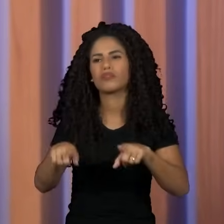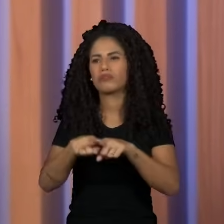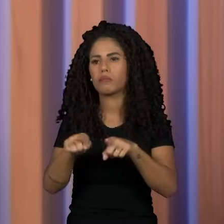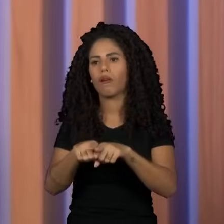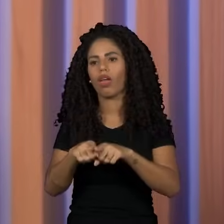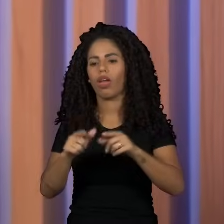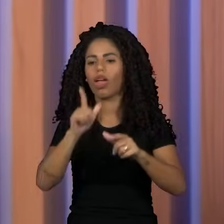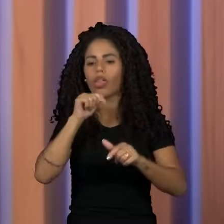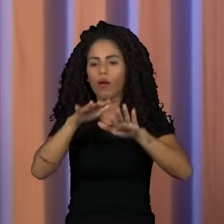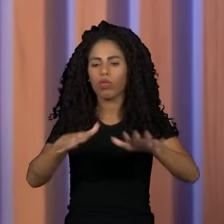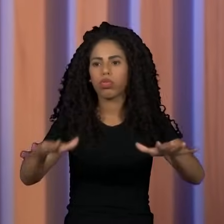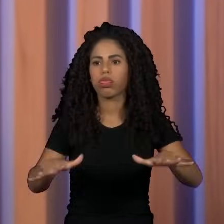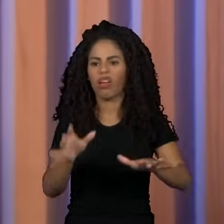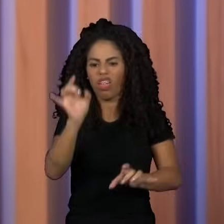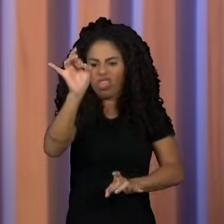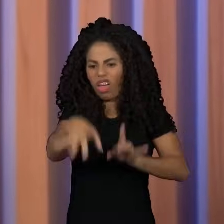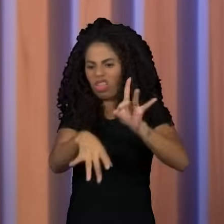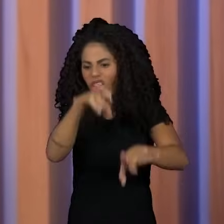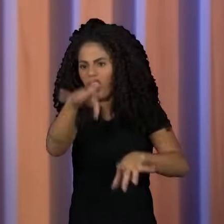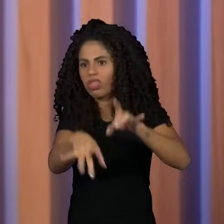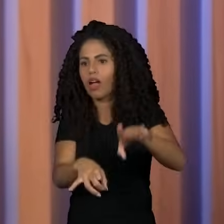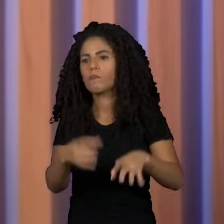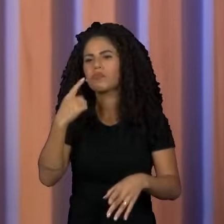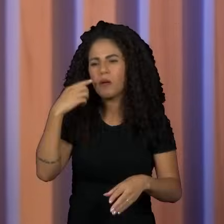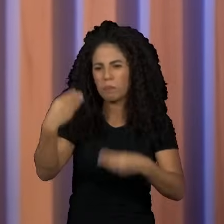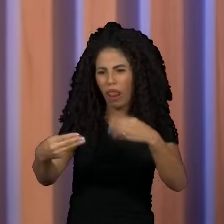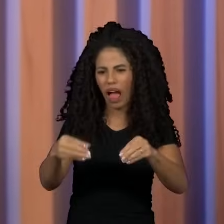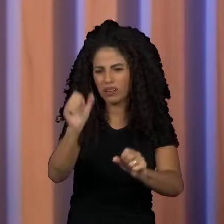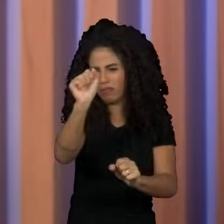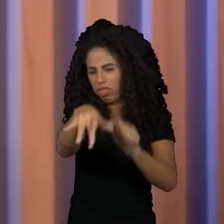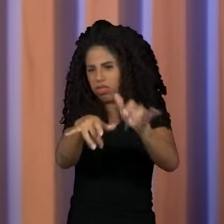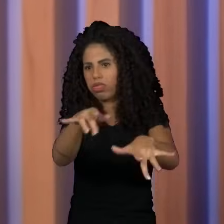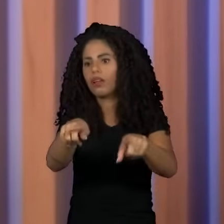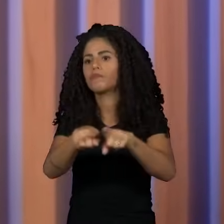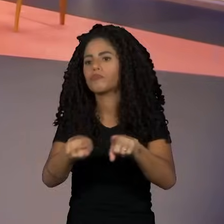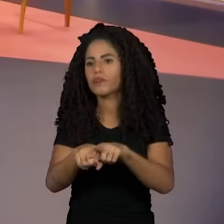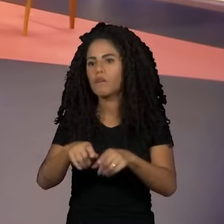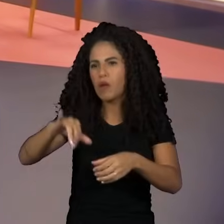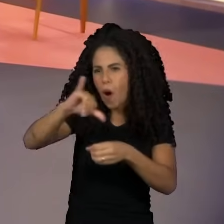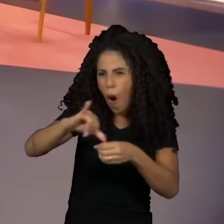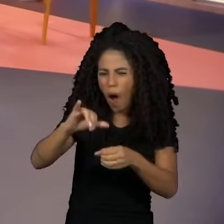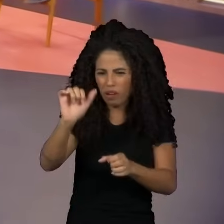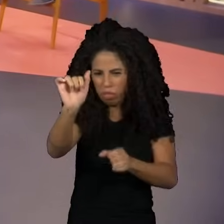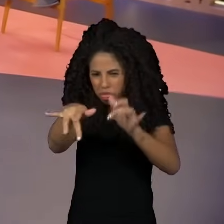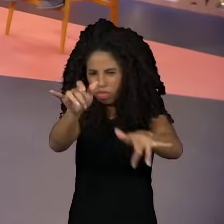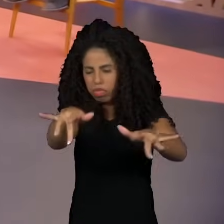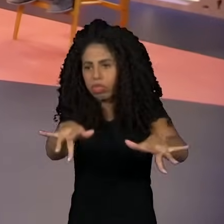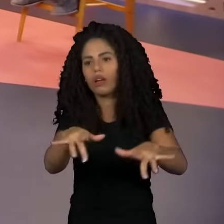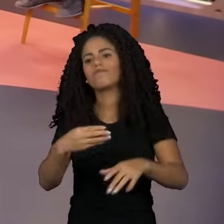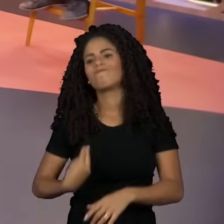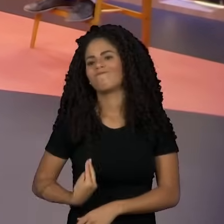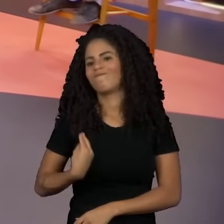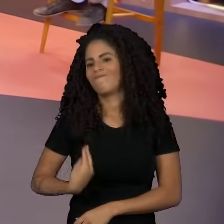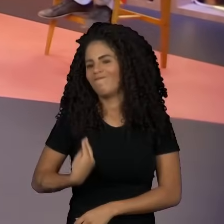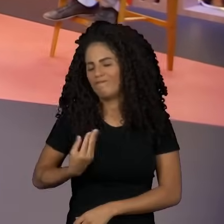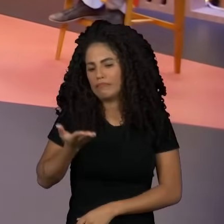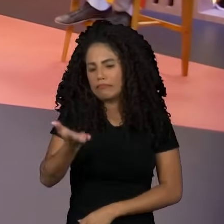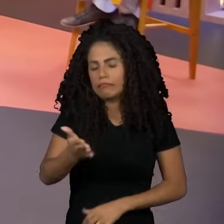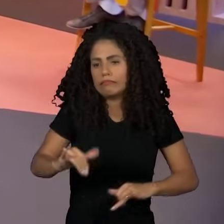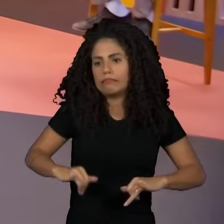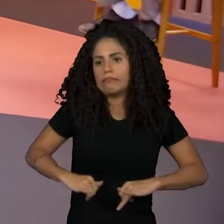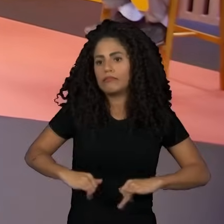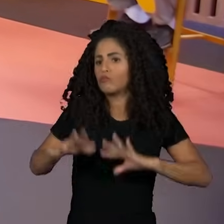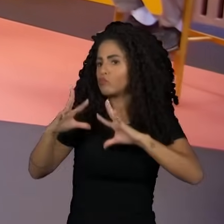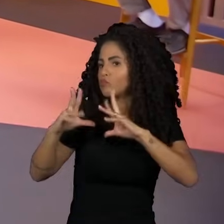oceanos, plásticos, né, óleo, tudo isso pode afetar a vida não só dos golfinhos, mas de todos